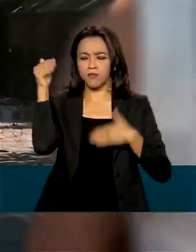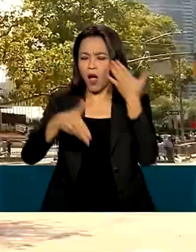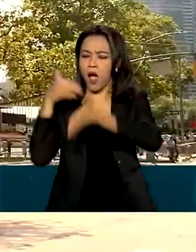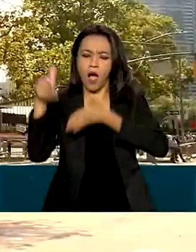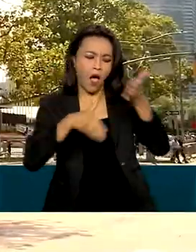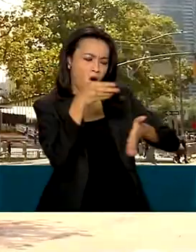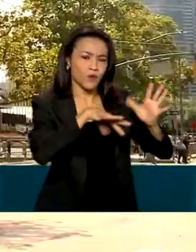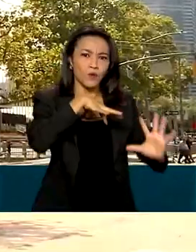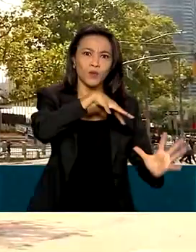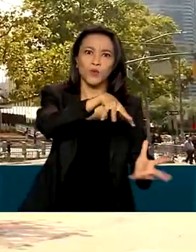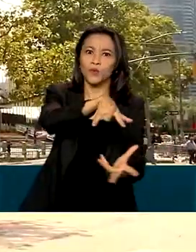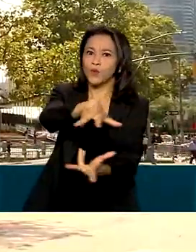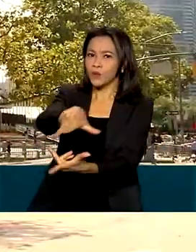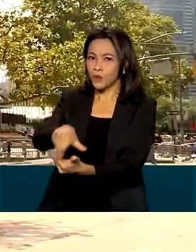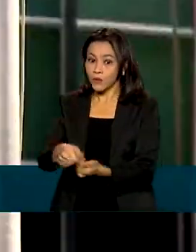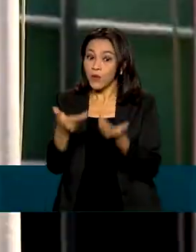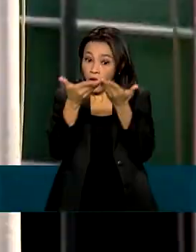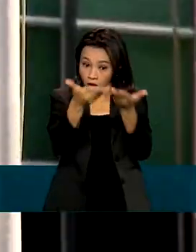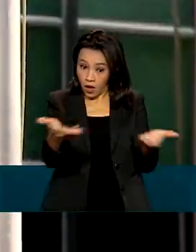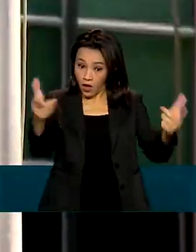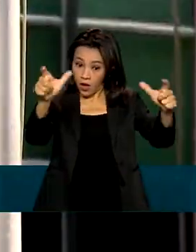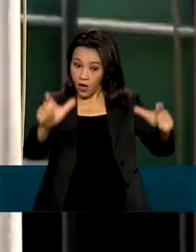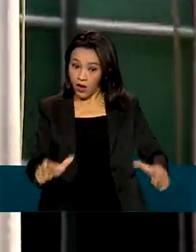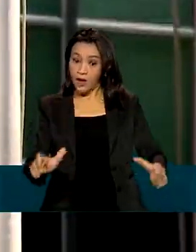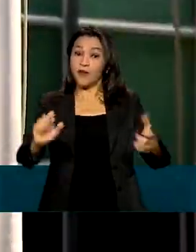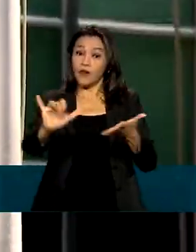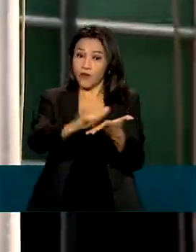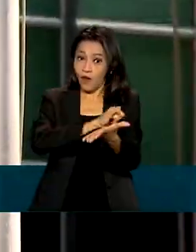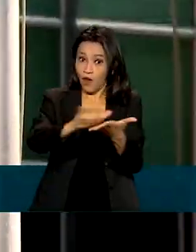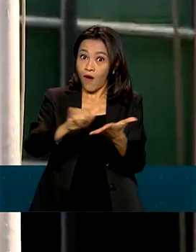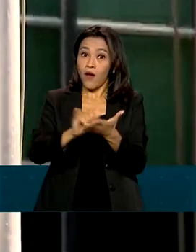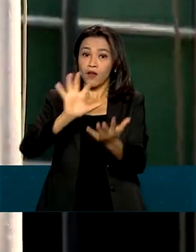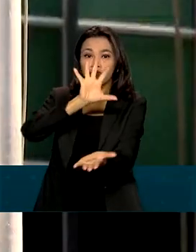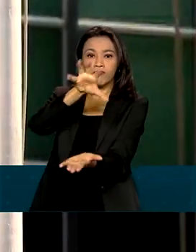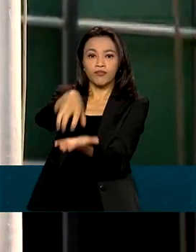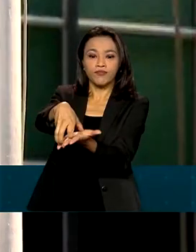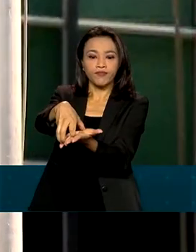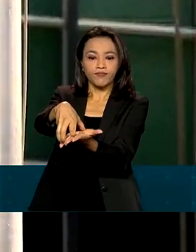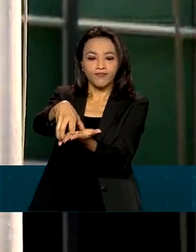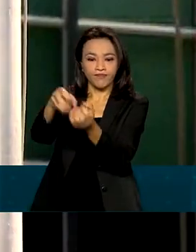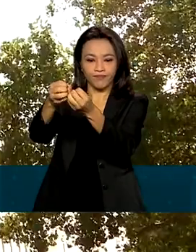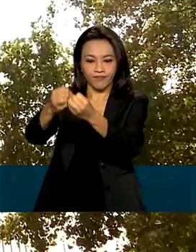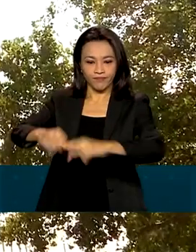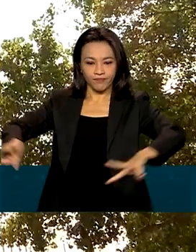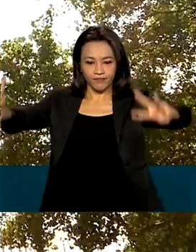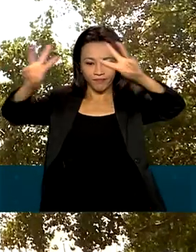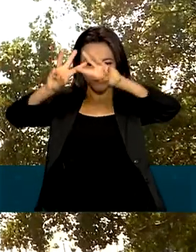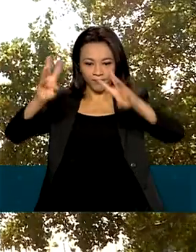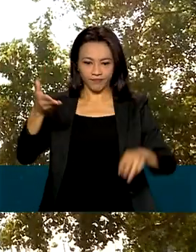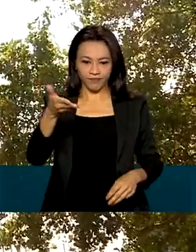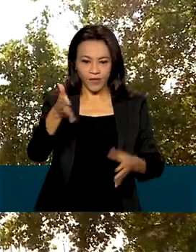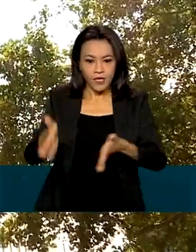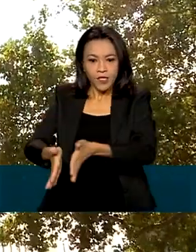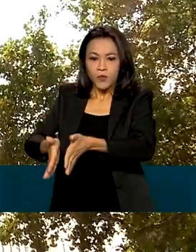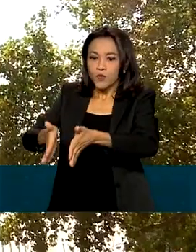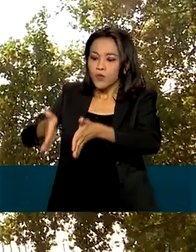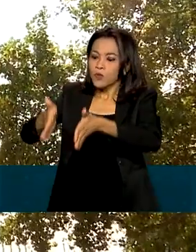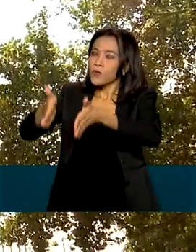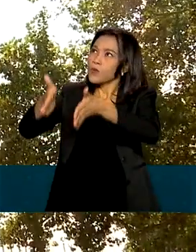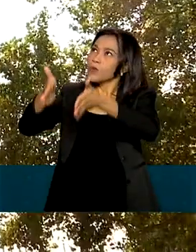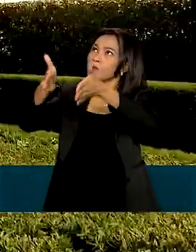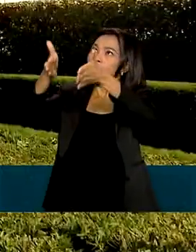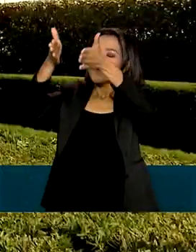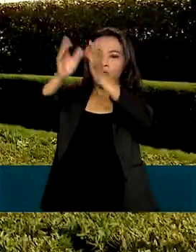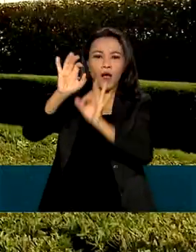mundo. É também Nova York onde fica a sede da Organização das Nações Unidas. O prédio é uma das obras